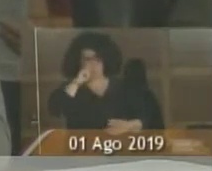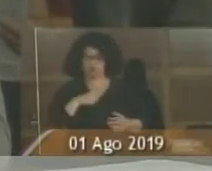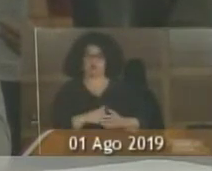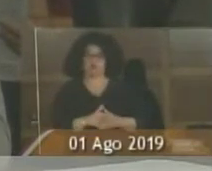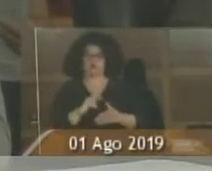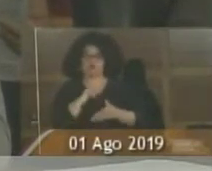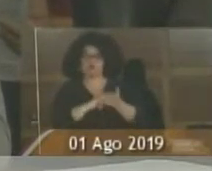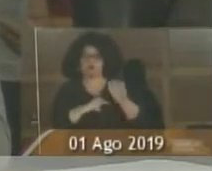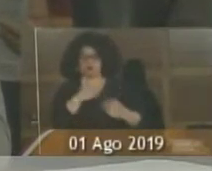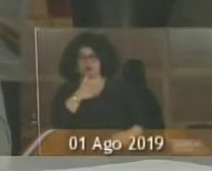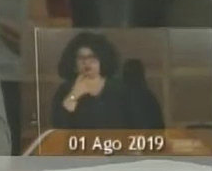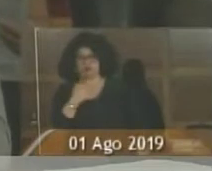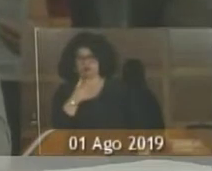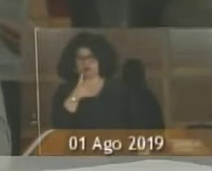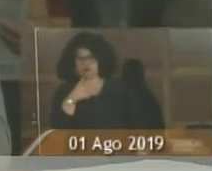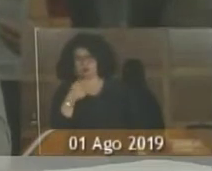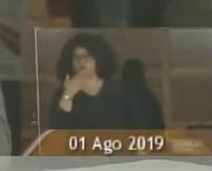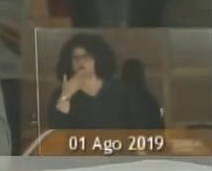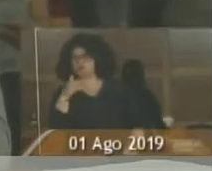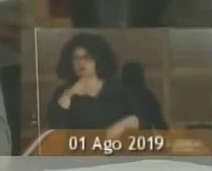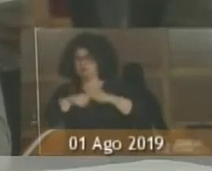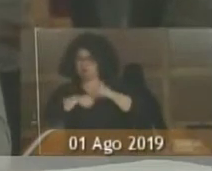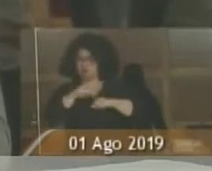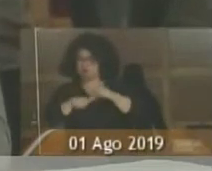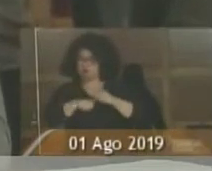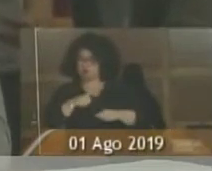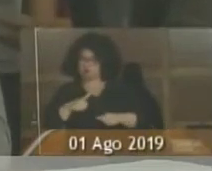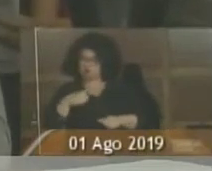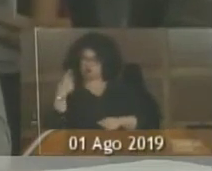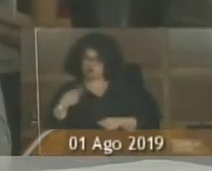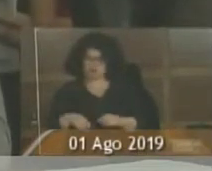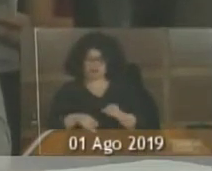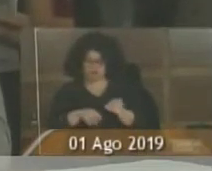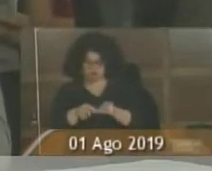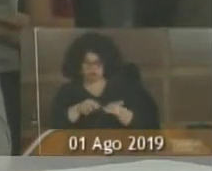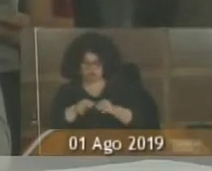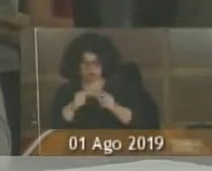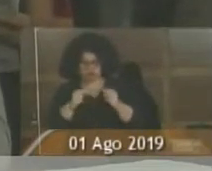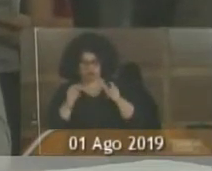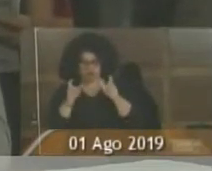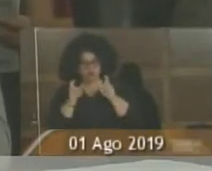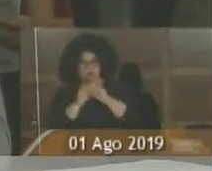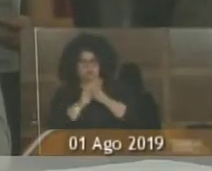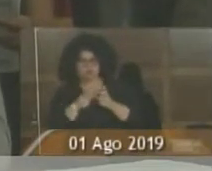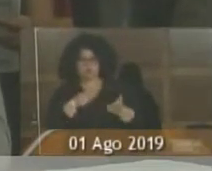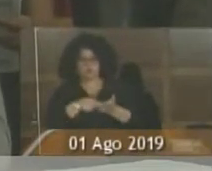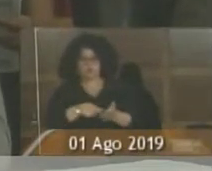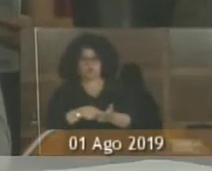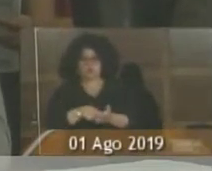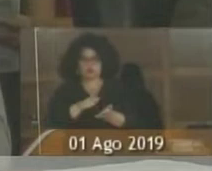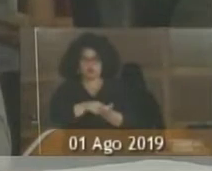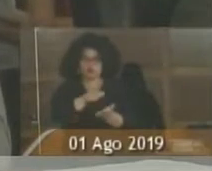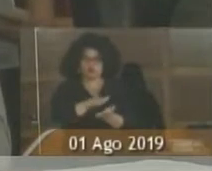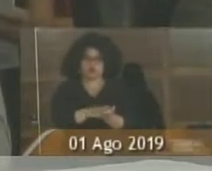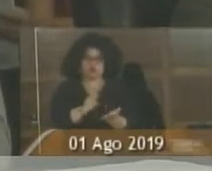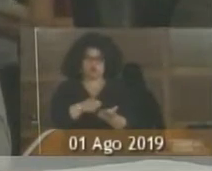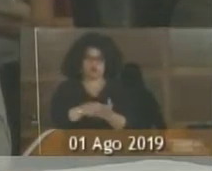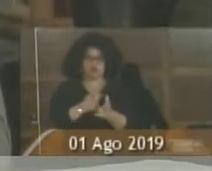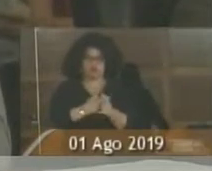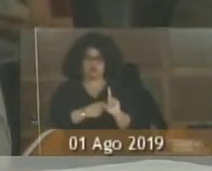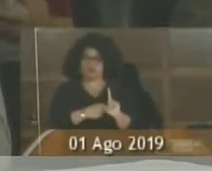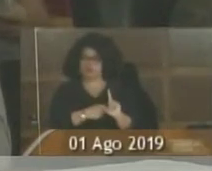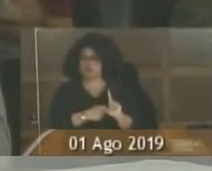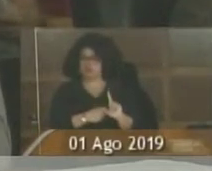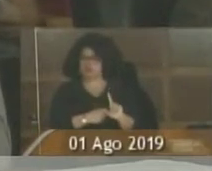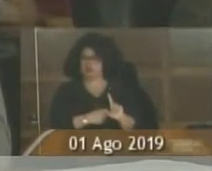Indicação 2327, indicando ao prefeito uma alteração no Código Tributário Municipal no sentido de reduzir a alíquota de cobrança da multa no caso de pagamento em atraso do Imposto